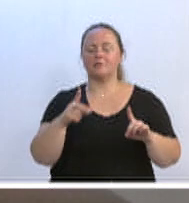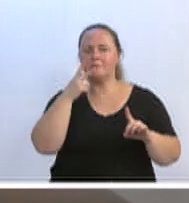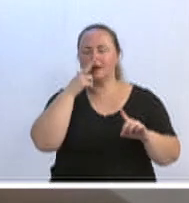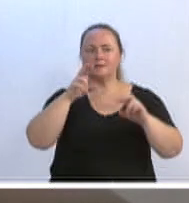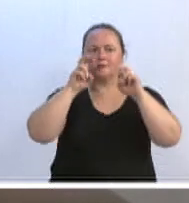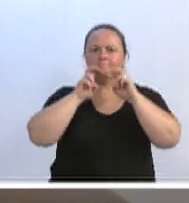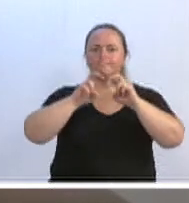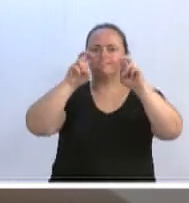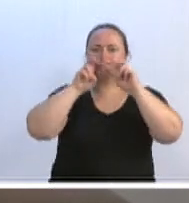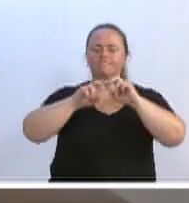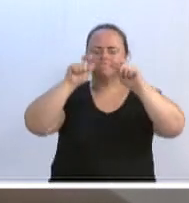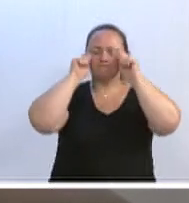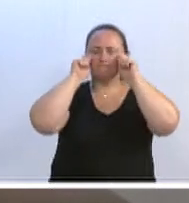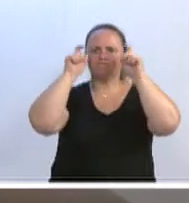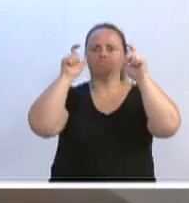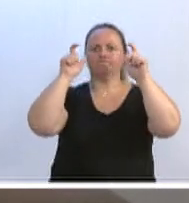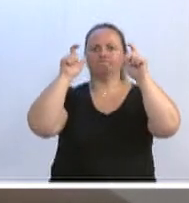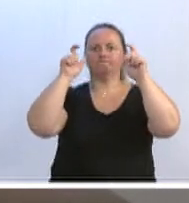de alerta.